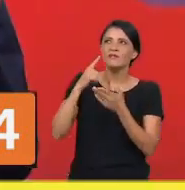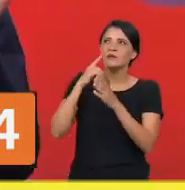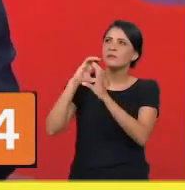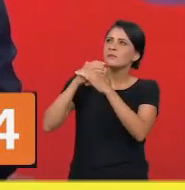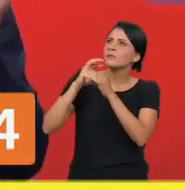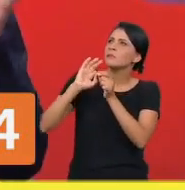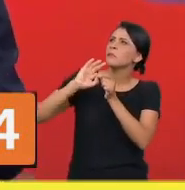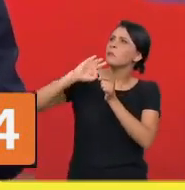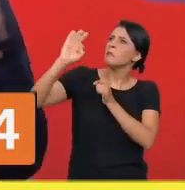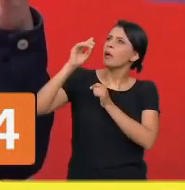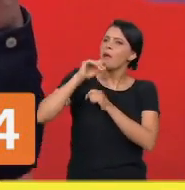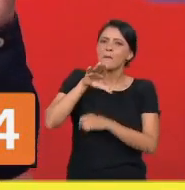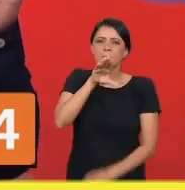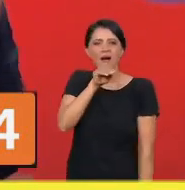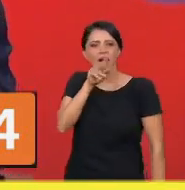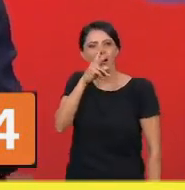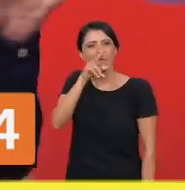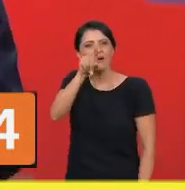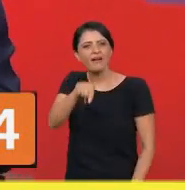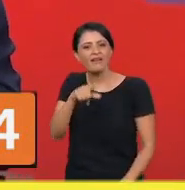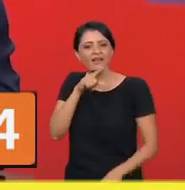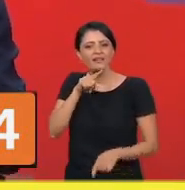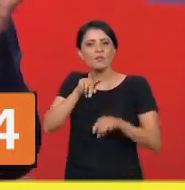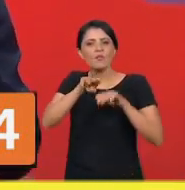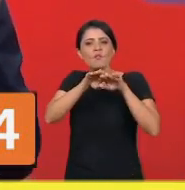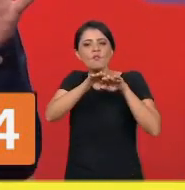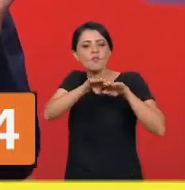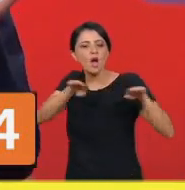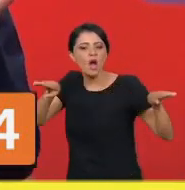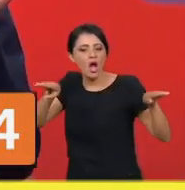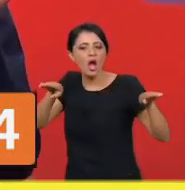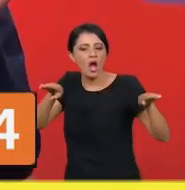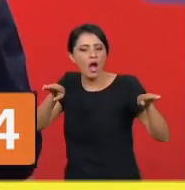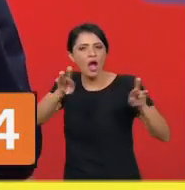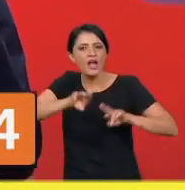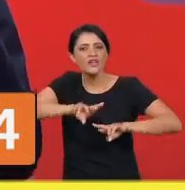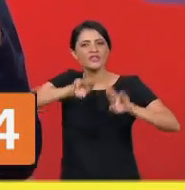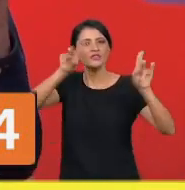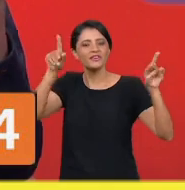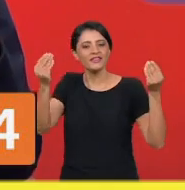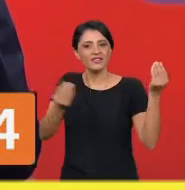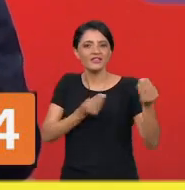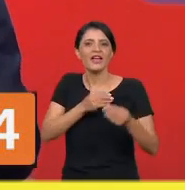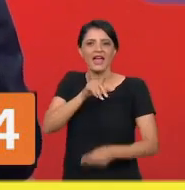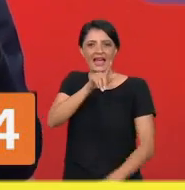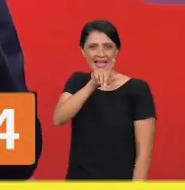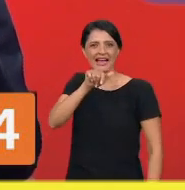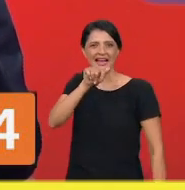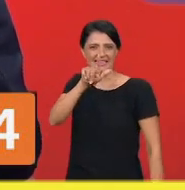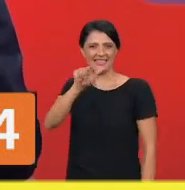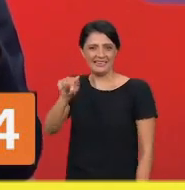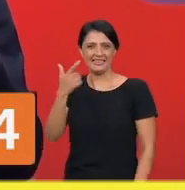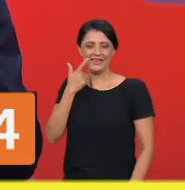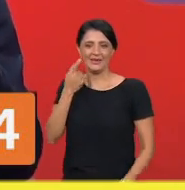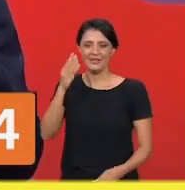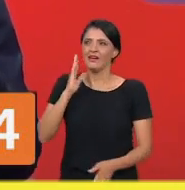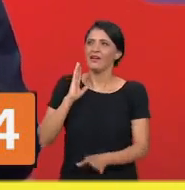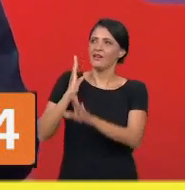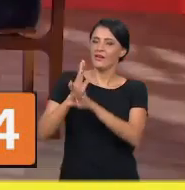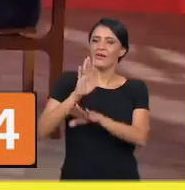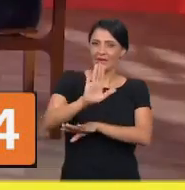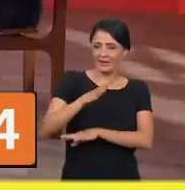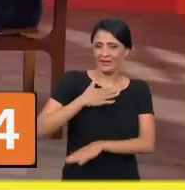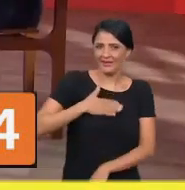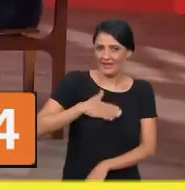fosse um prato, né? Plana e uma superfície completamente... E aí o Galileu é um dos caras que descobre, não, peraí,